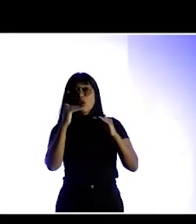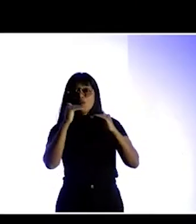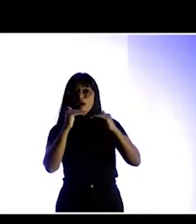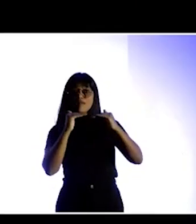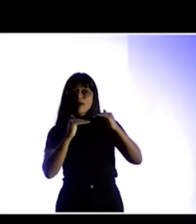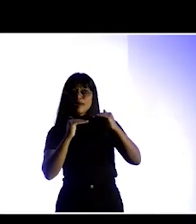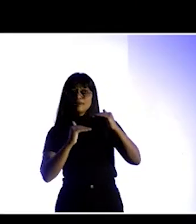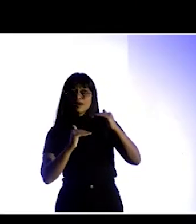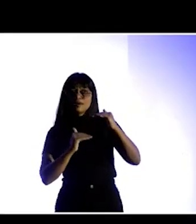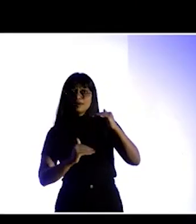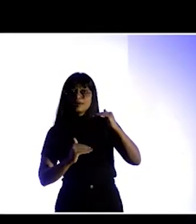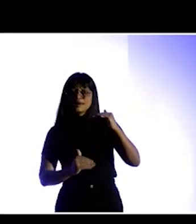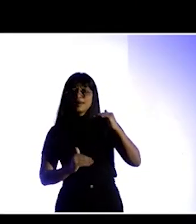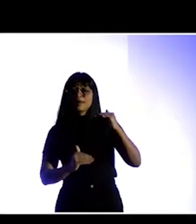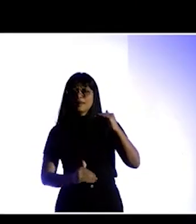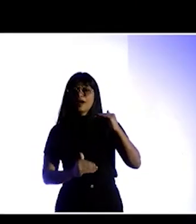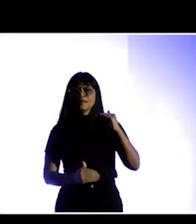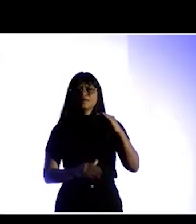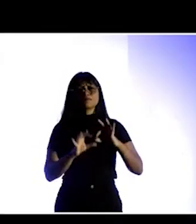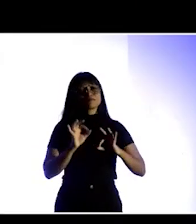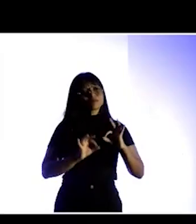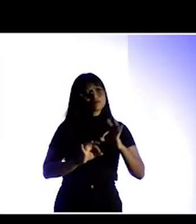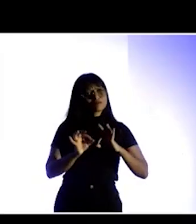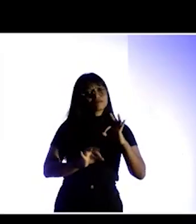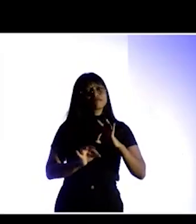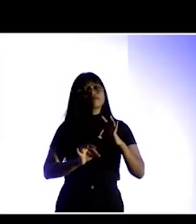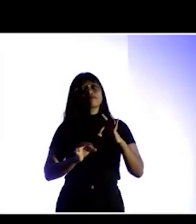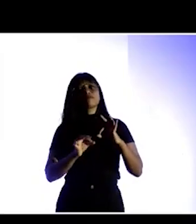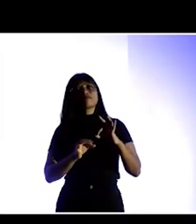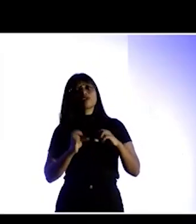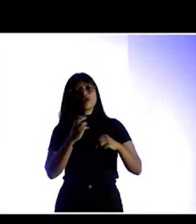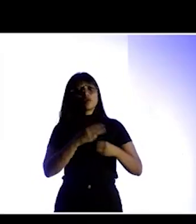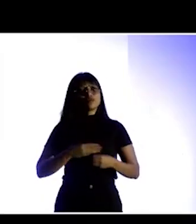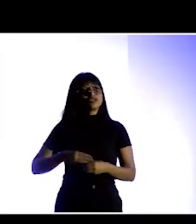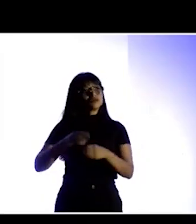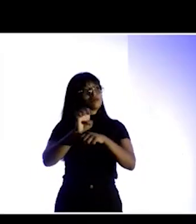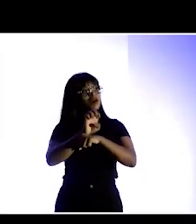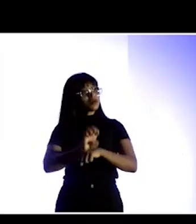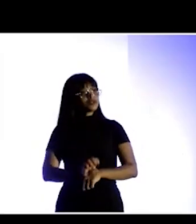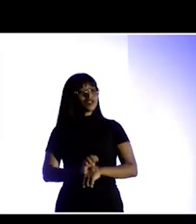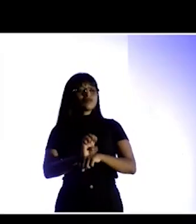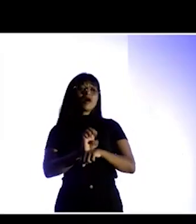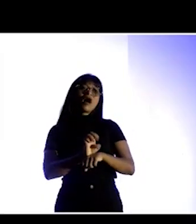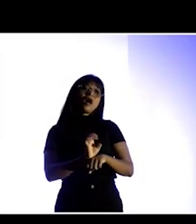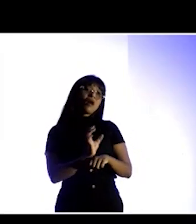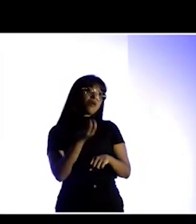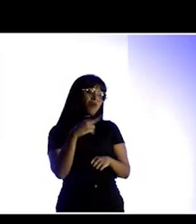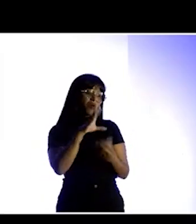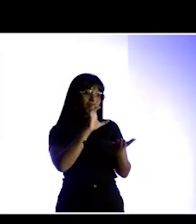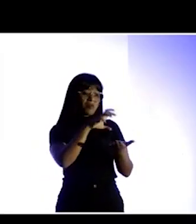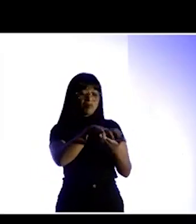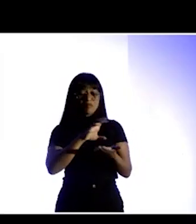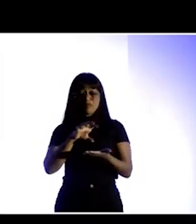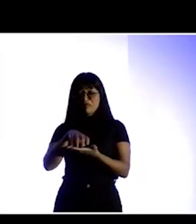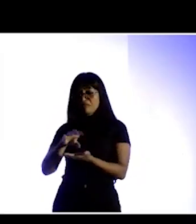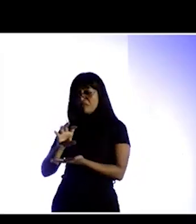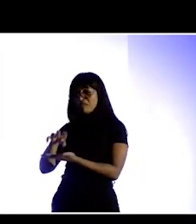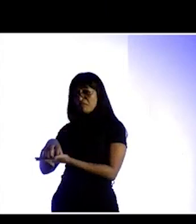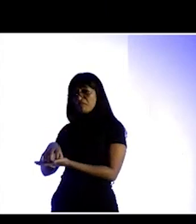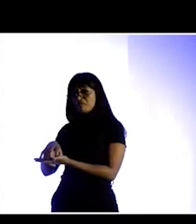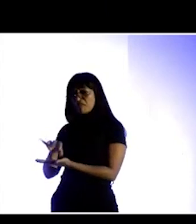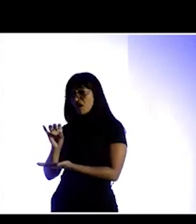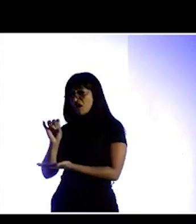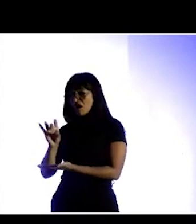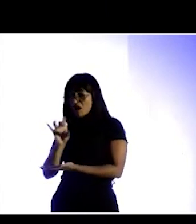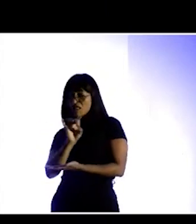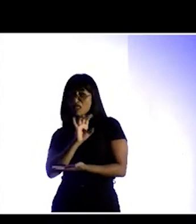entes estaduais, municipais, dentro do nosso plano, e também os planos setoriais, que cada plano tem cada setor, né, tem uma forma